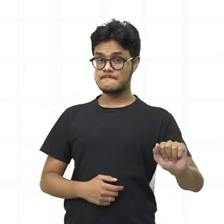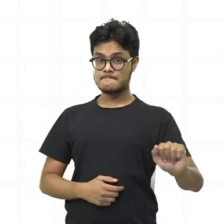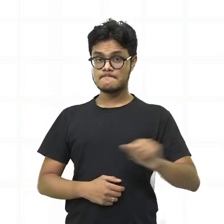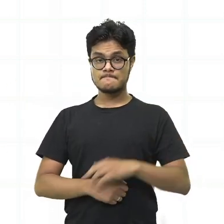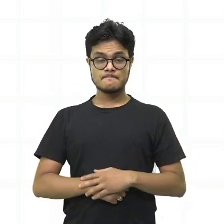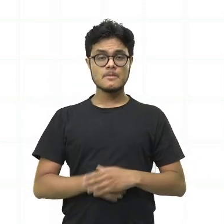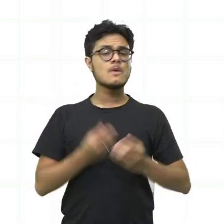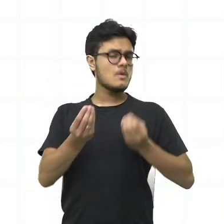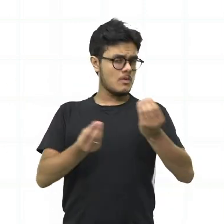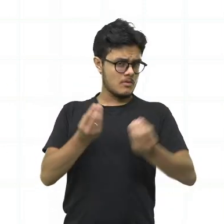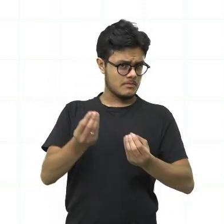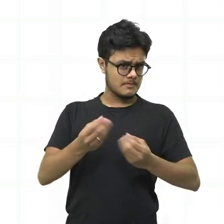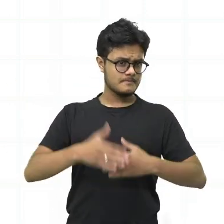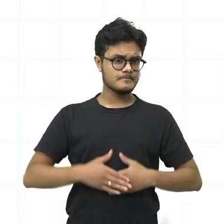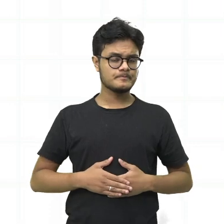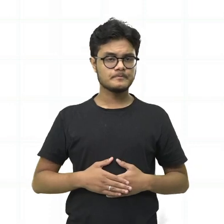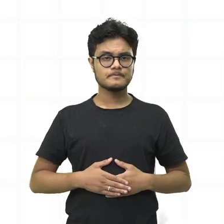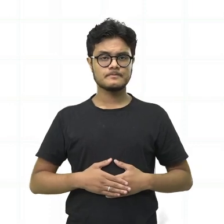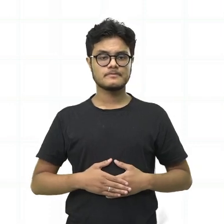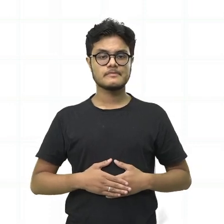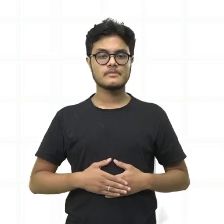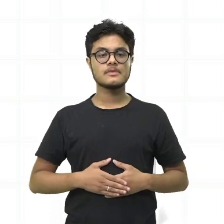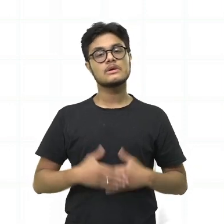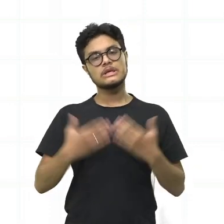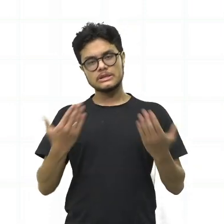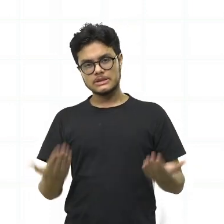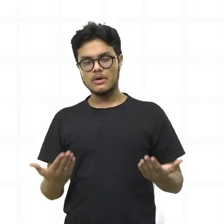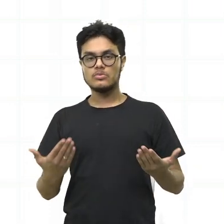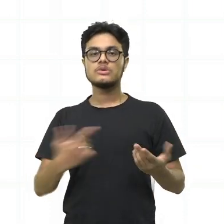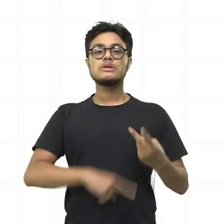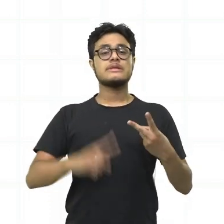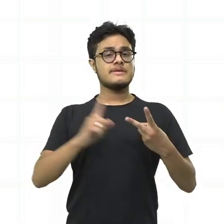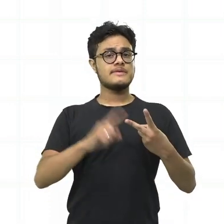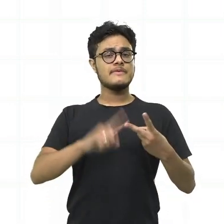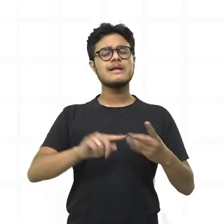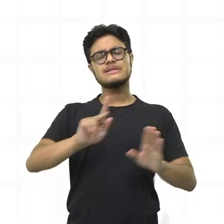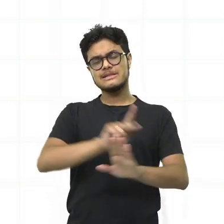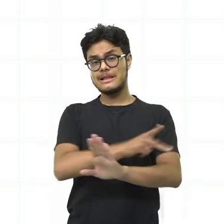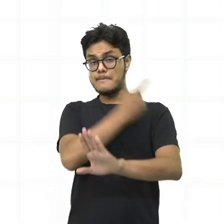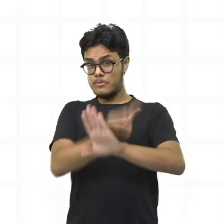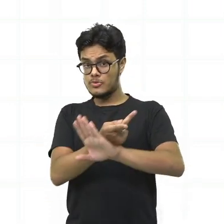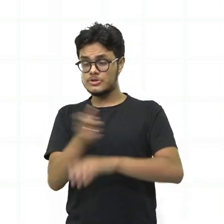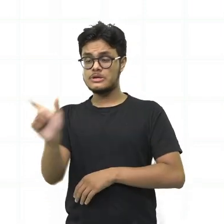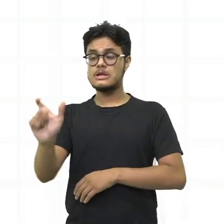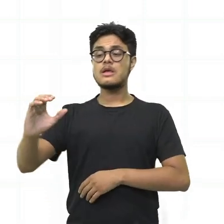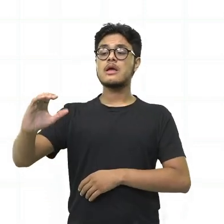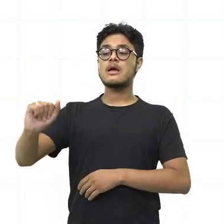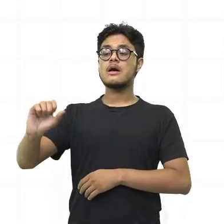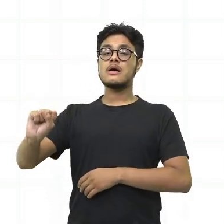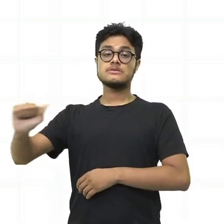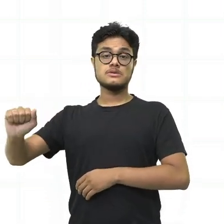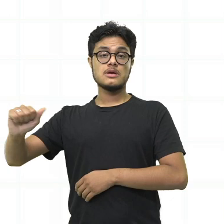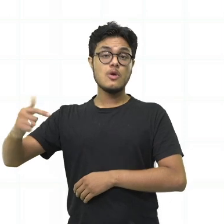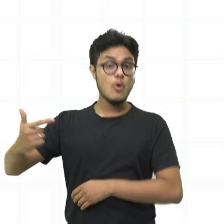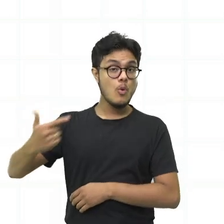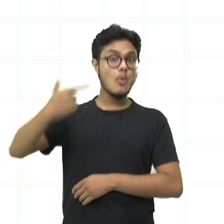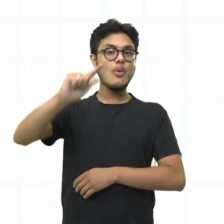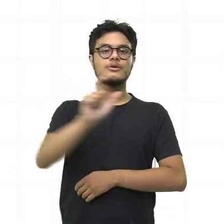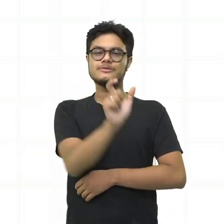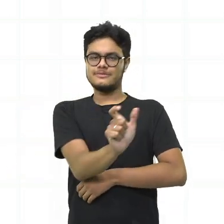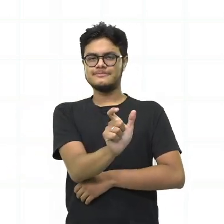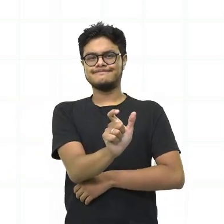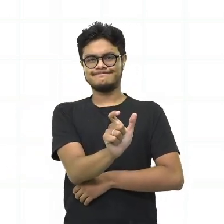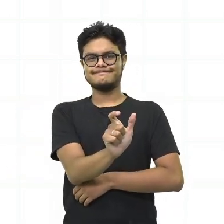O primitivo, ele é o primeiro, e o derivado, não. O derivado é aquele que vai se originar aí com base em outro nome. Por